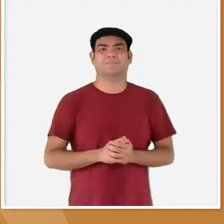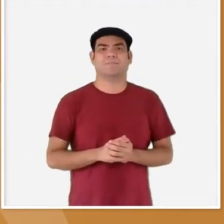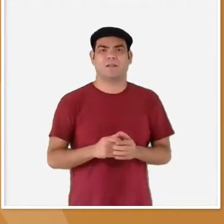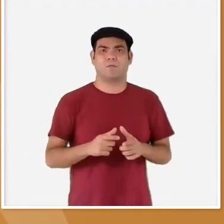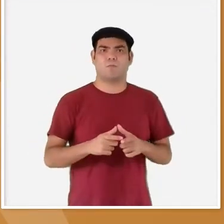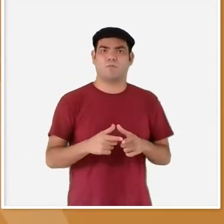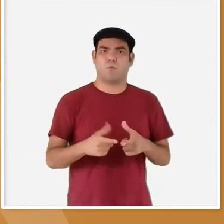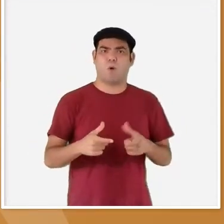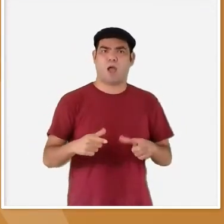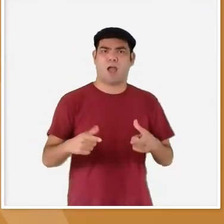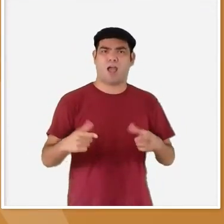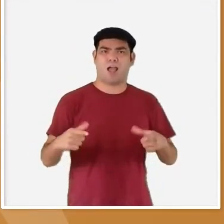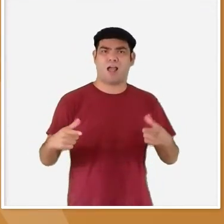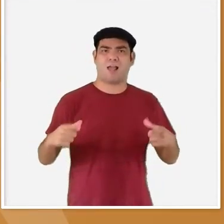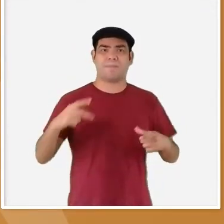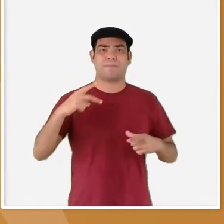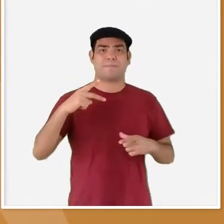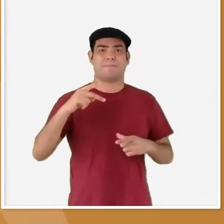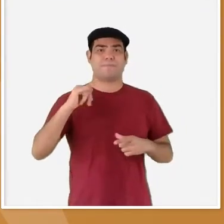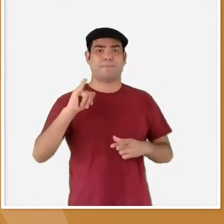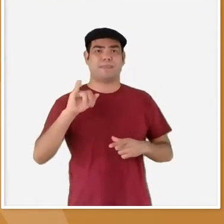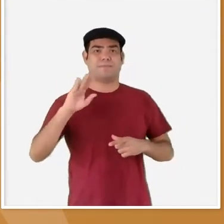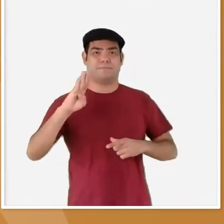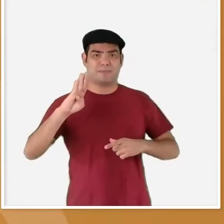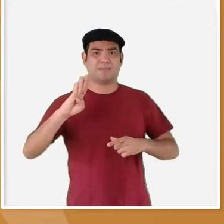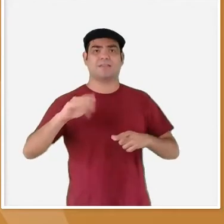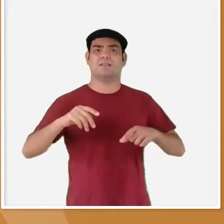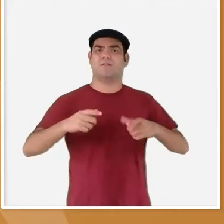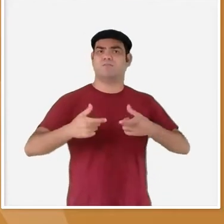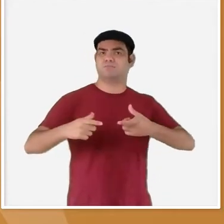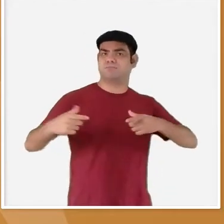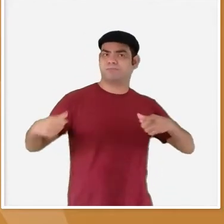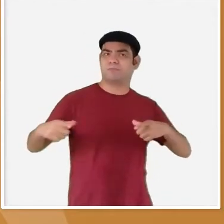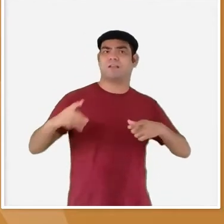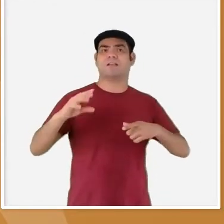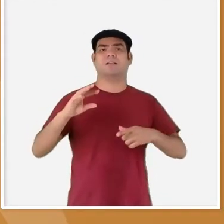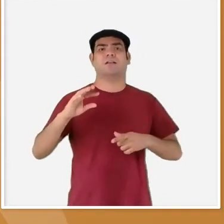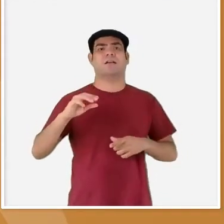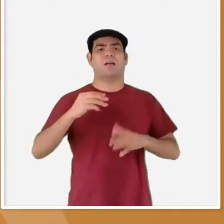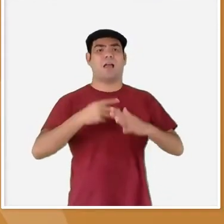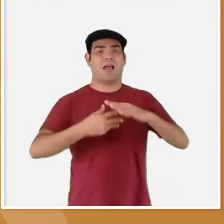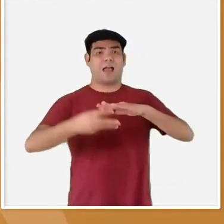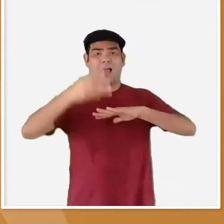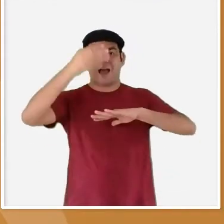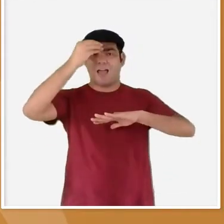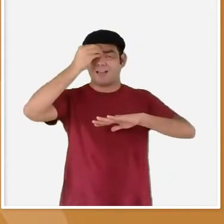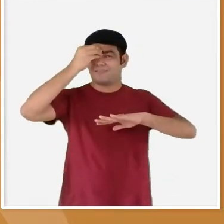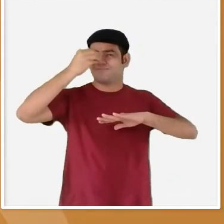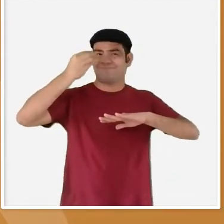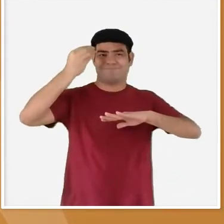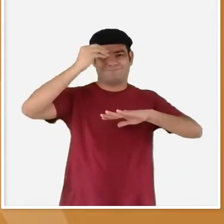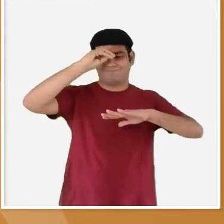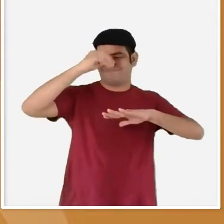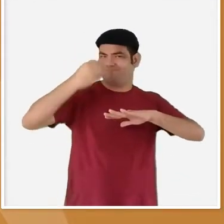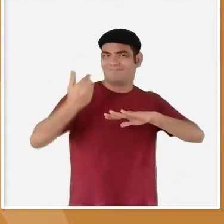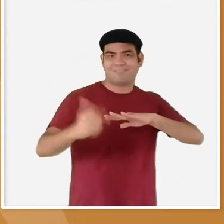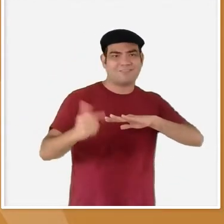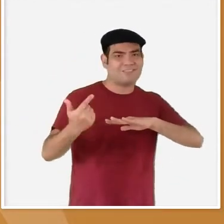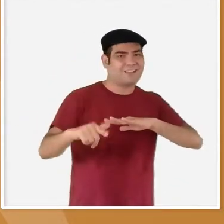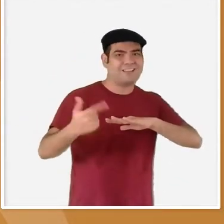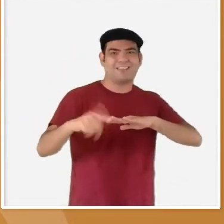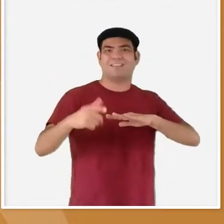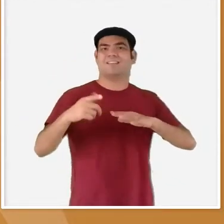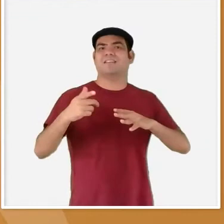seu PIB ser relativamente baixo, altas taxas de analfabetismo fazem com que o país não